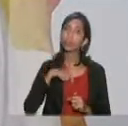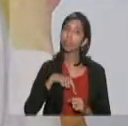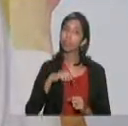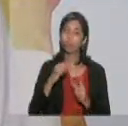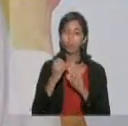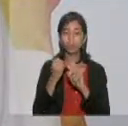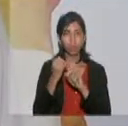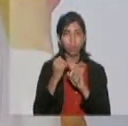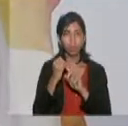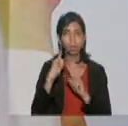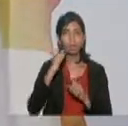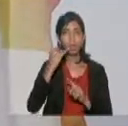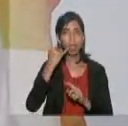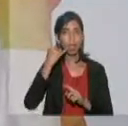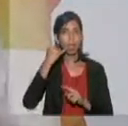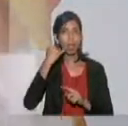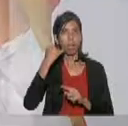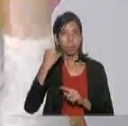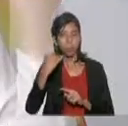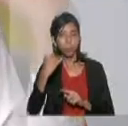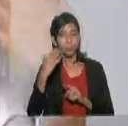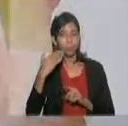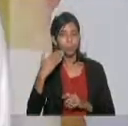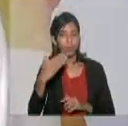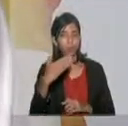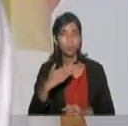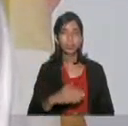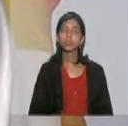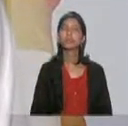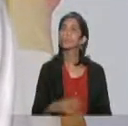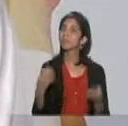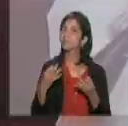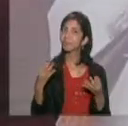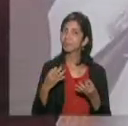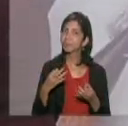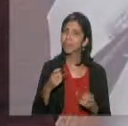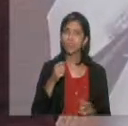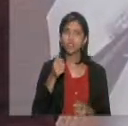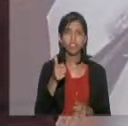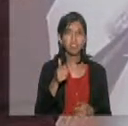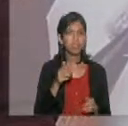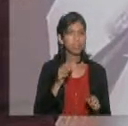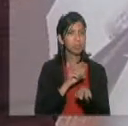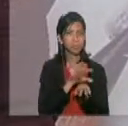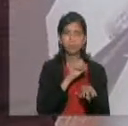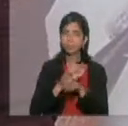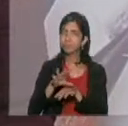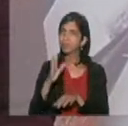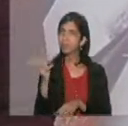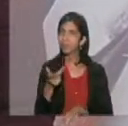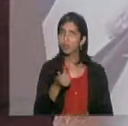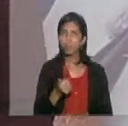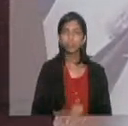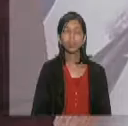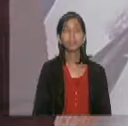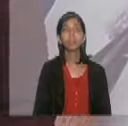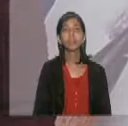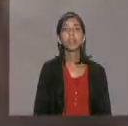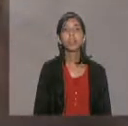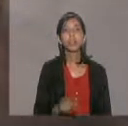não desengasgou, volta com ela na posição horizontal e aí vai fazer a compressão torácica, né? Com os 2 dedos aqui no meio do